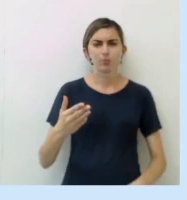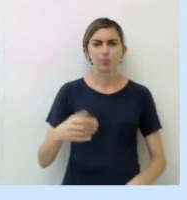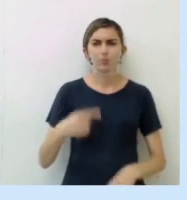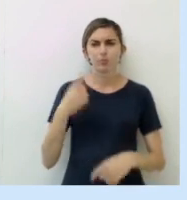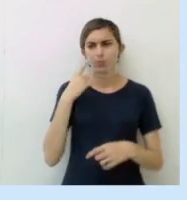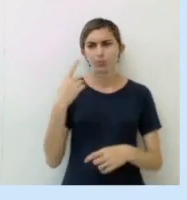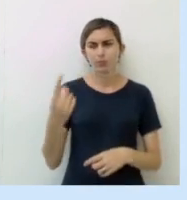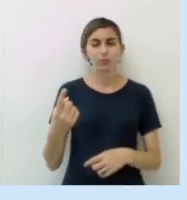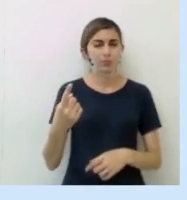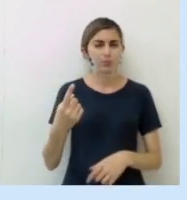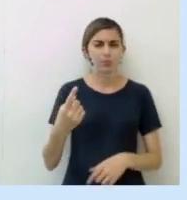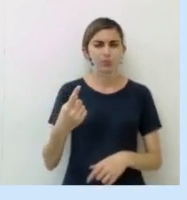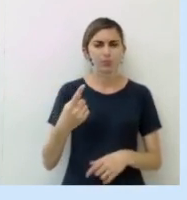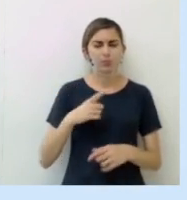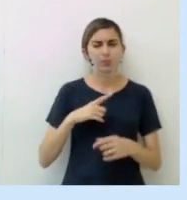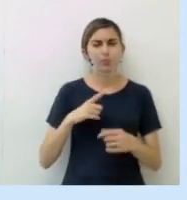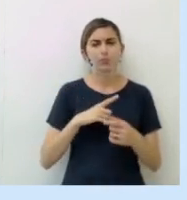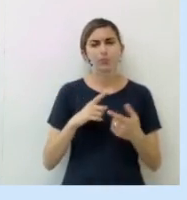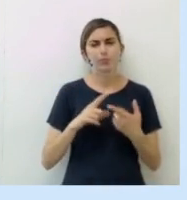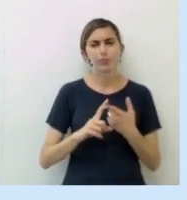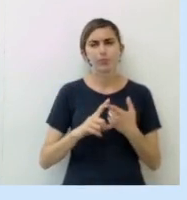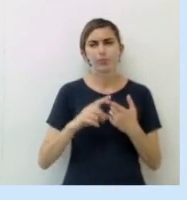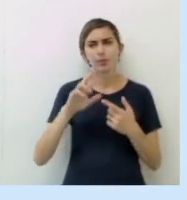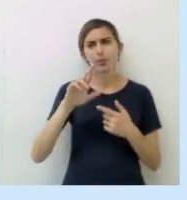quadrinho, retextualizando.